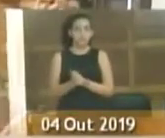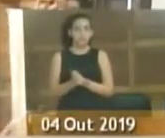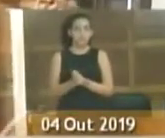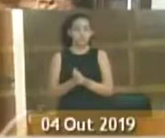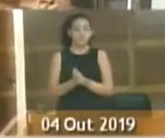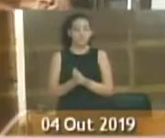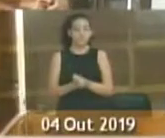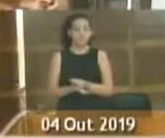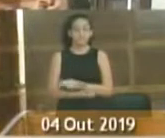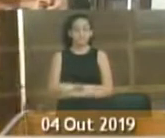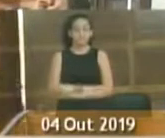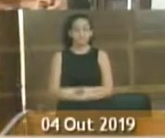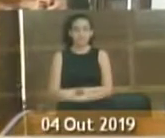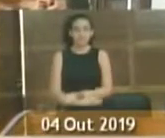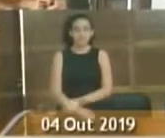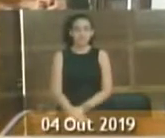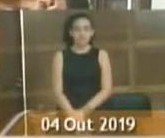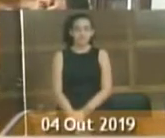Agora pode.